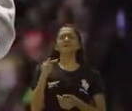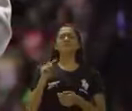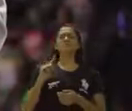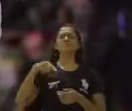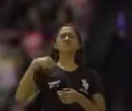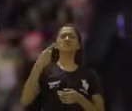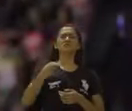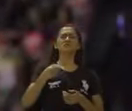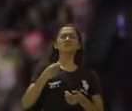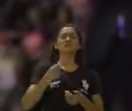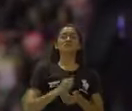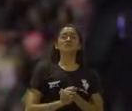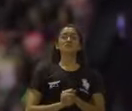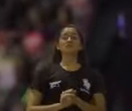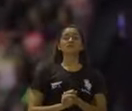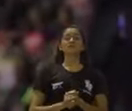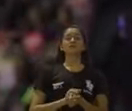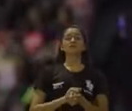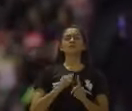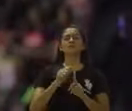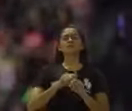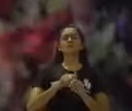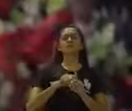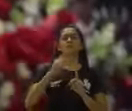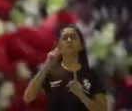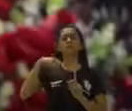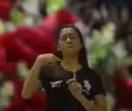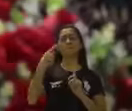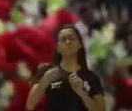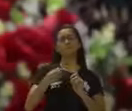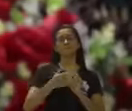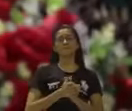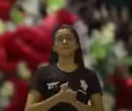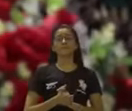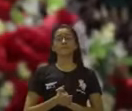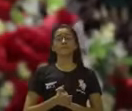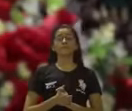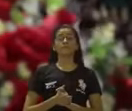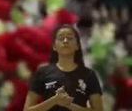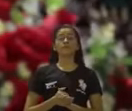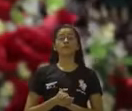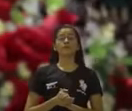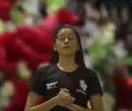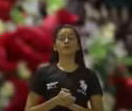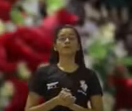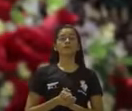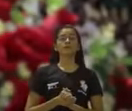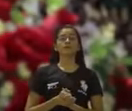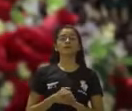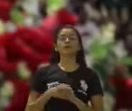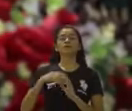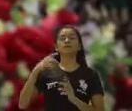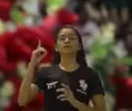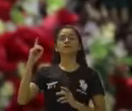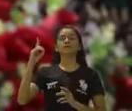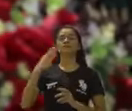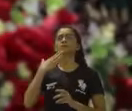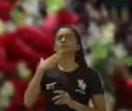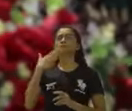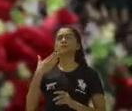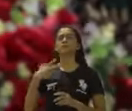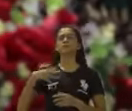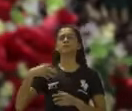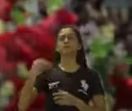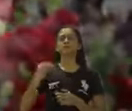7 meses que o Senhor veio a mim me pedir o meu filho de 30 anos.